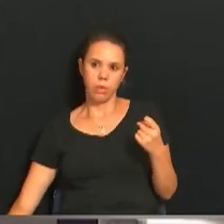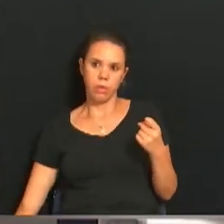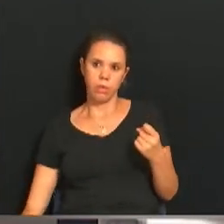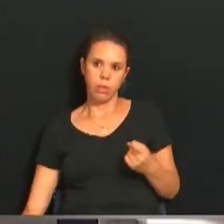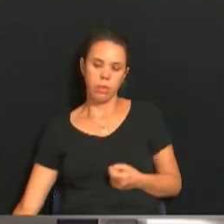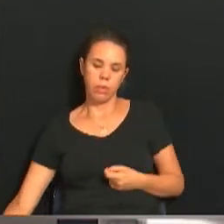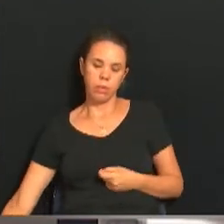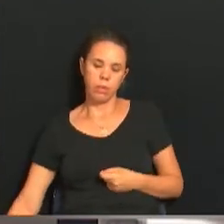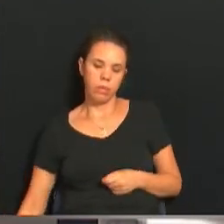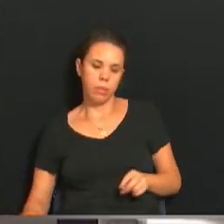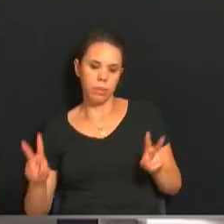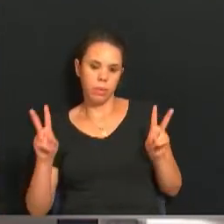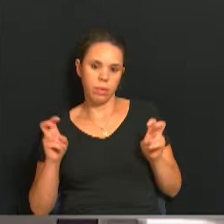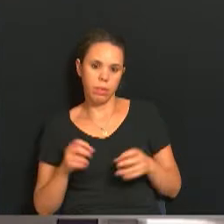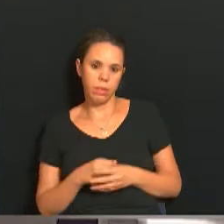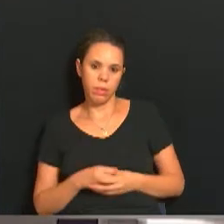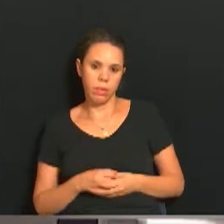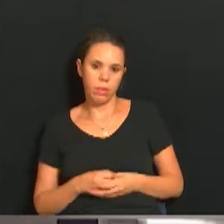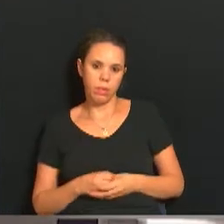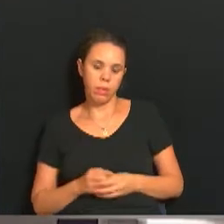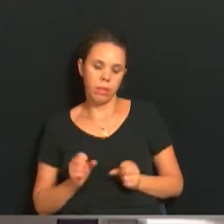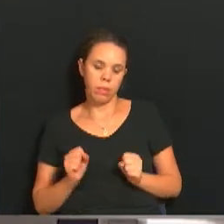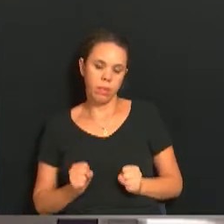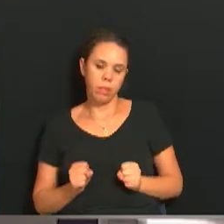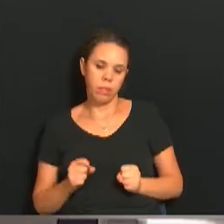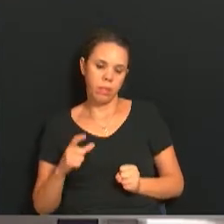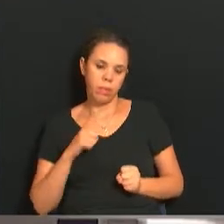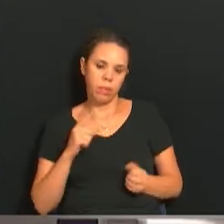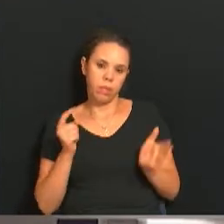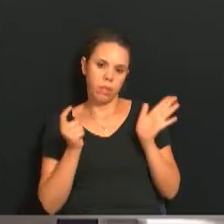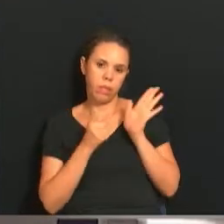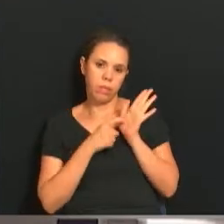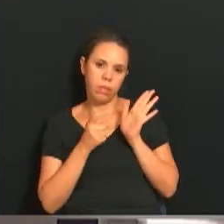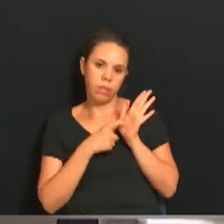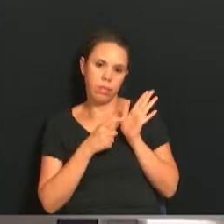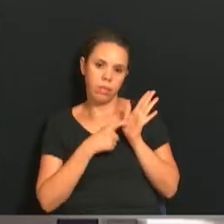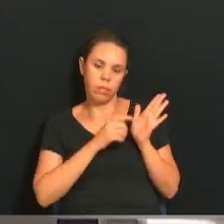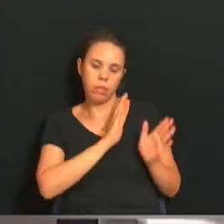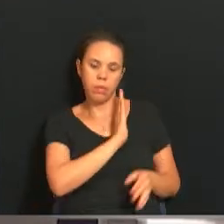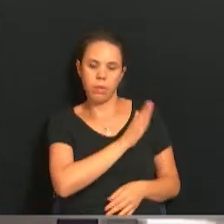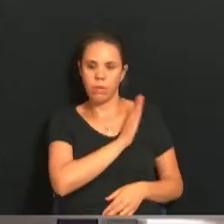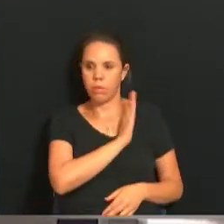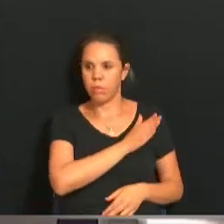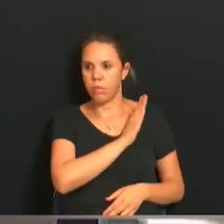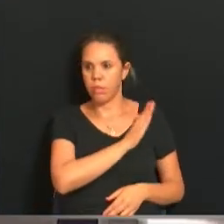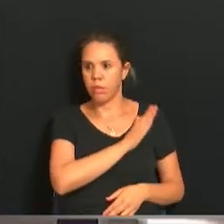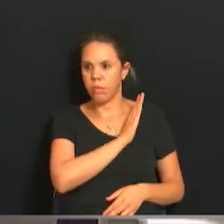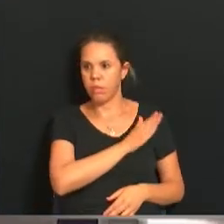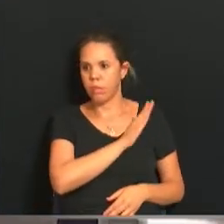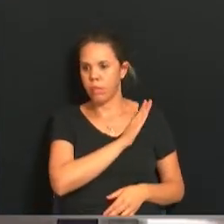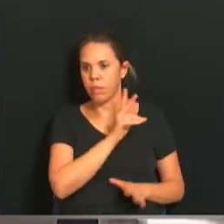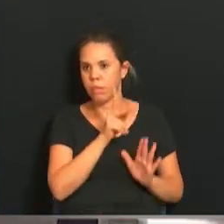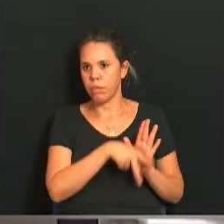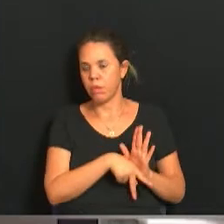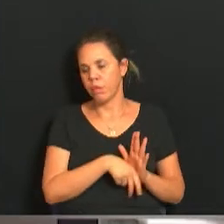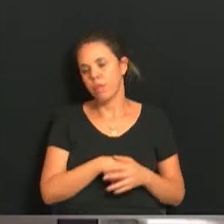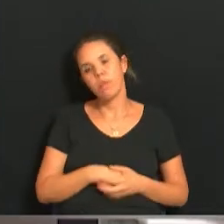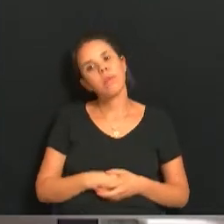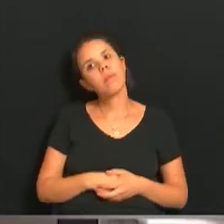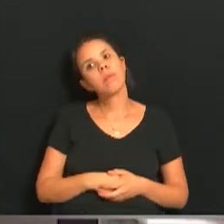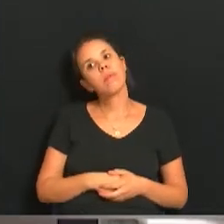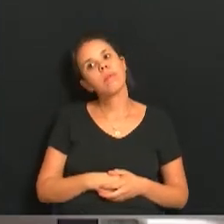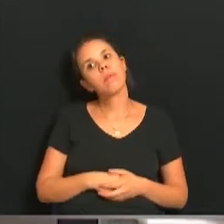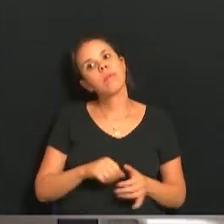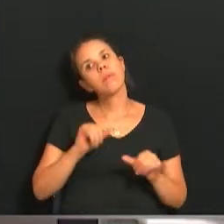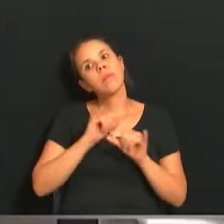no assunto, para que nós possamos ter em mãos e no coração aquilo que será esse projeto. Reitero